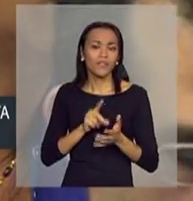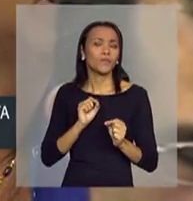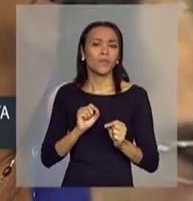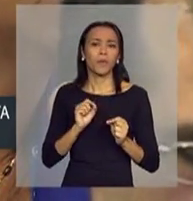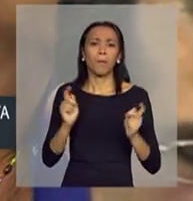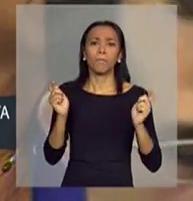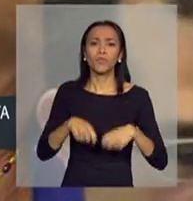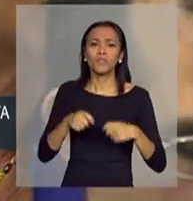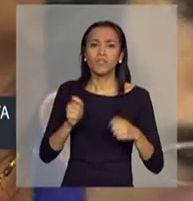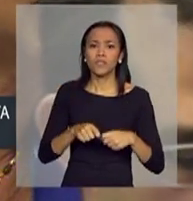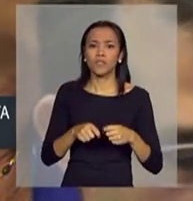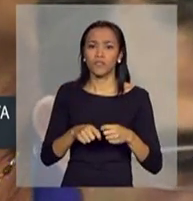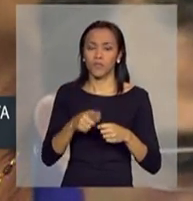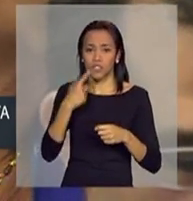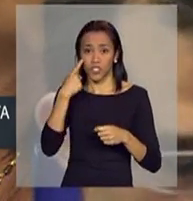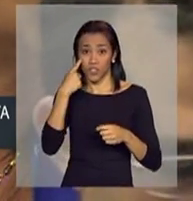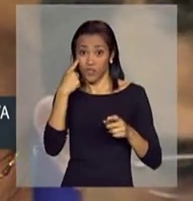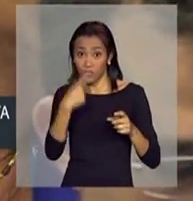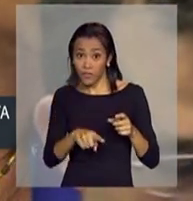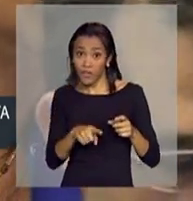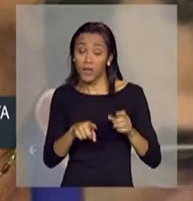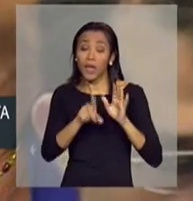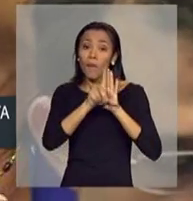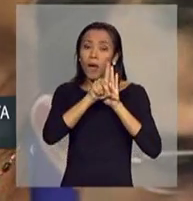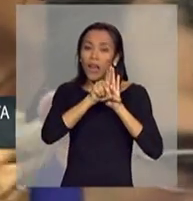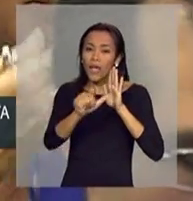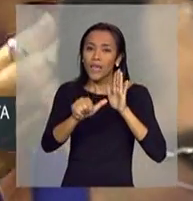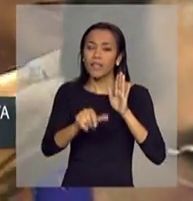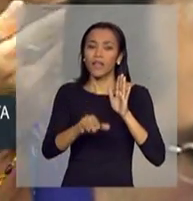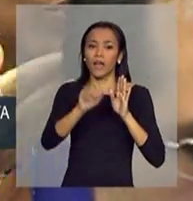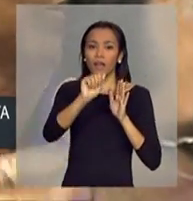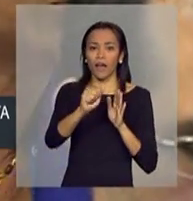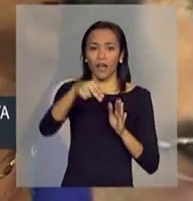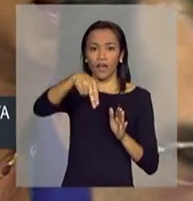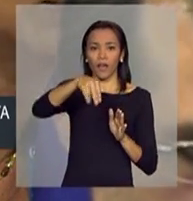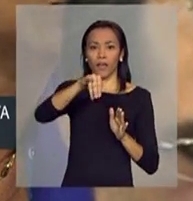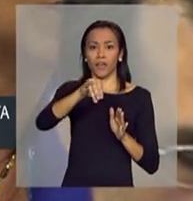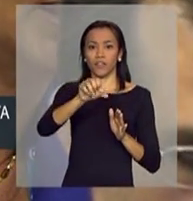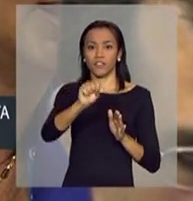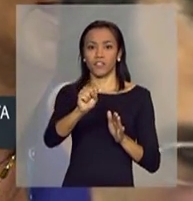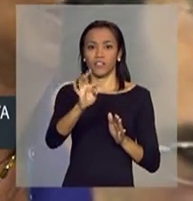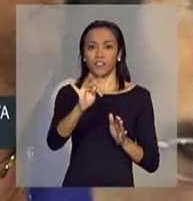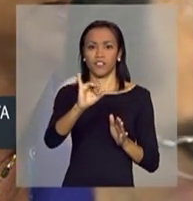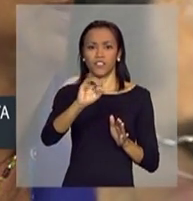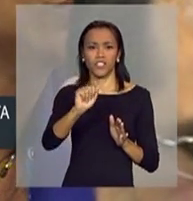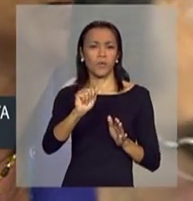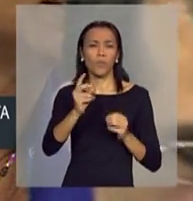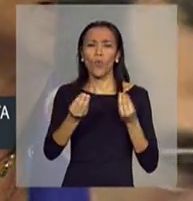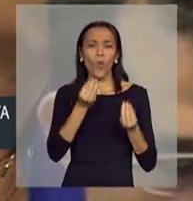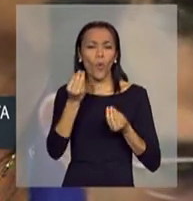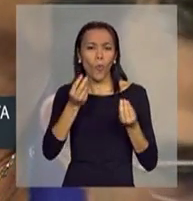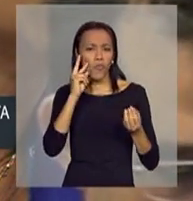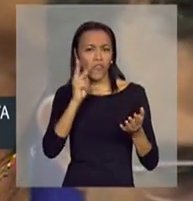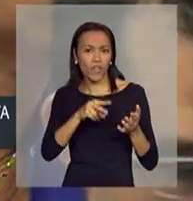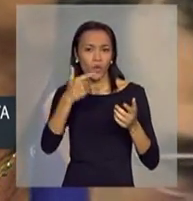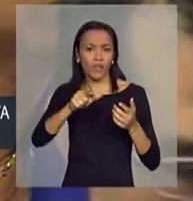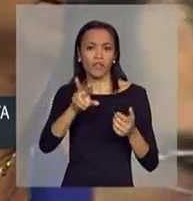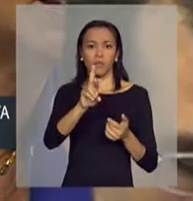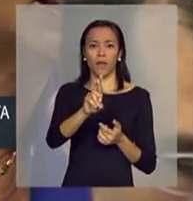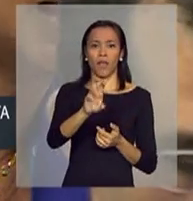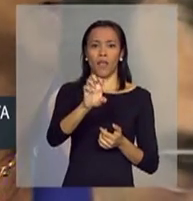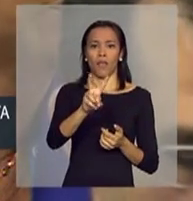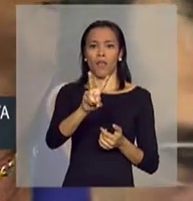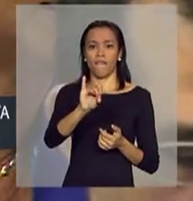recomendação de revisão da lei de anistia. Eu gostaria de saber dos comissionados a opinião de vocês, se vocês